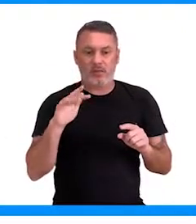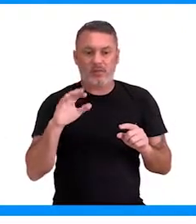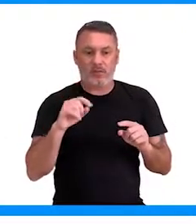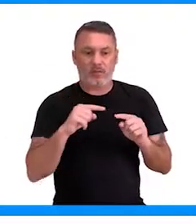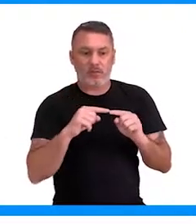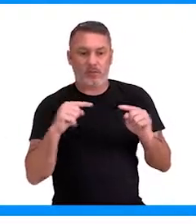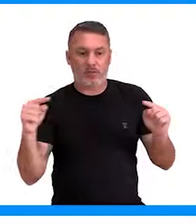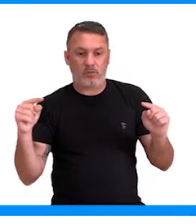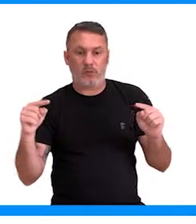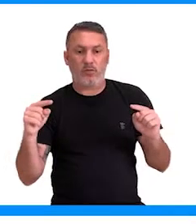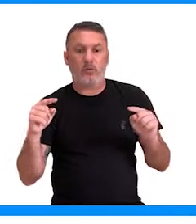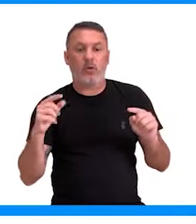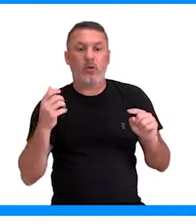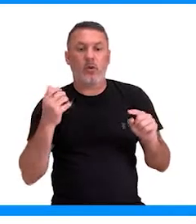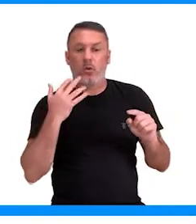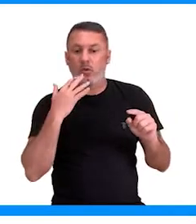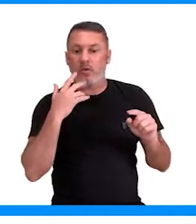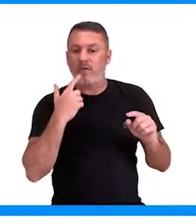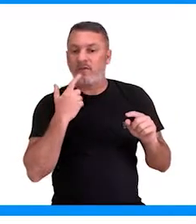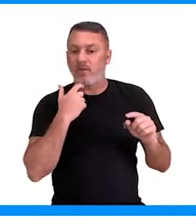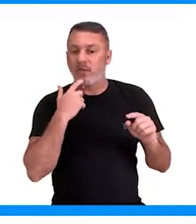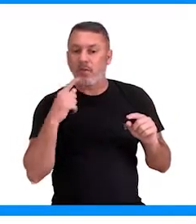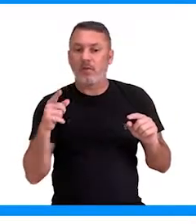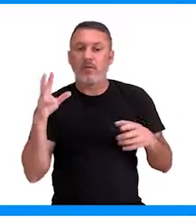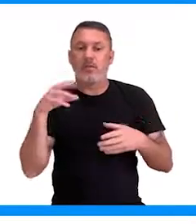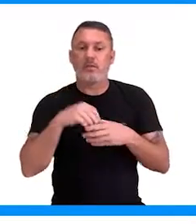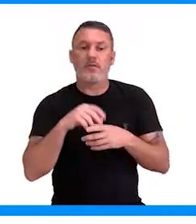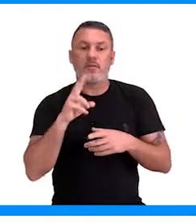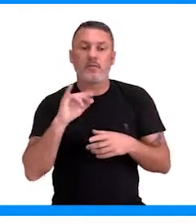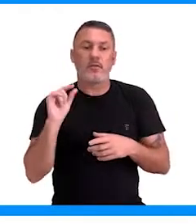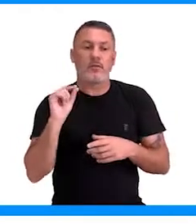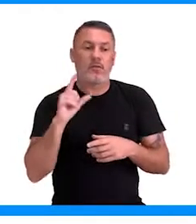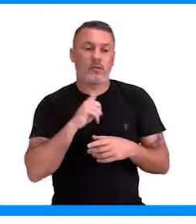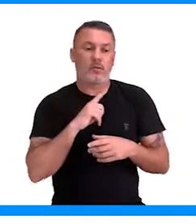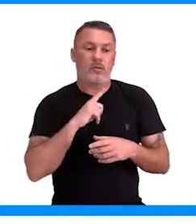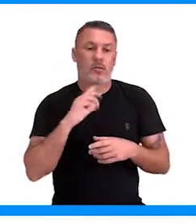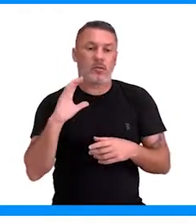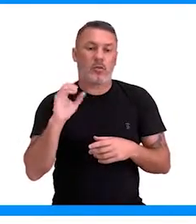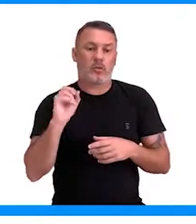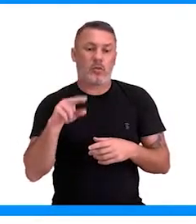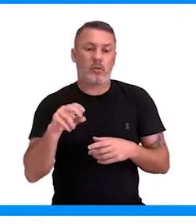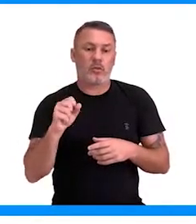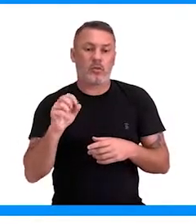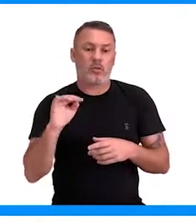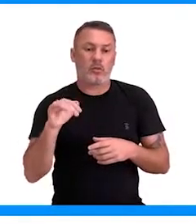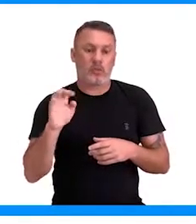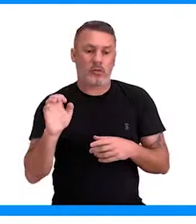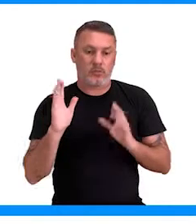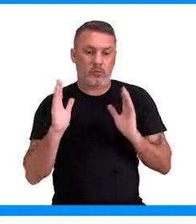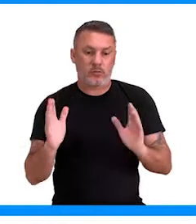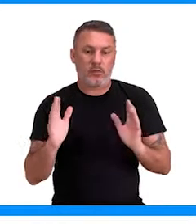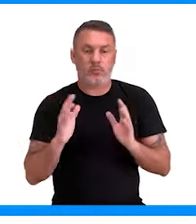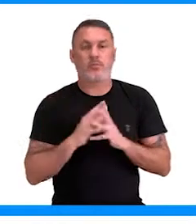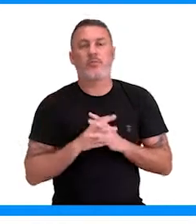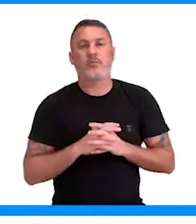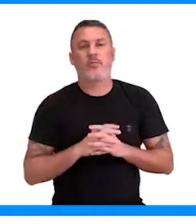aí, olha, a parte vermelha vai se manter constante.